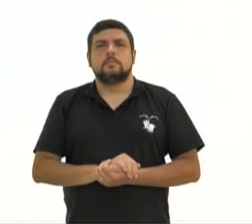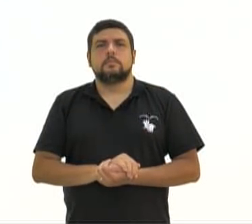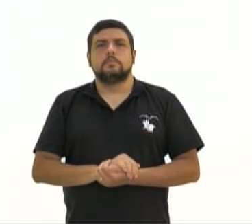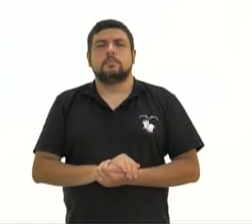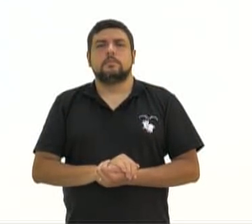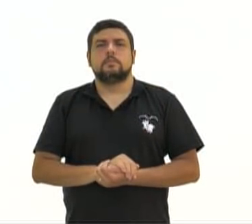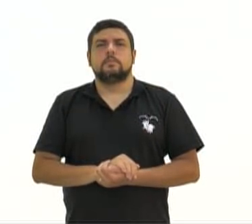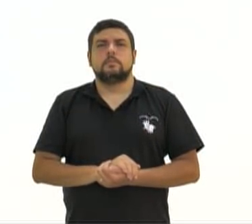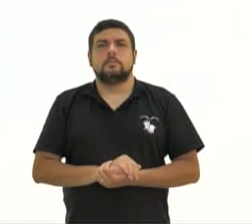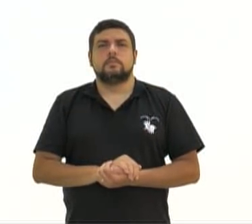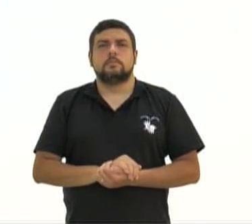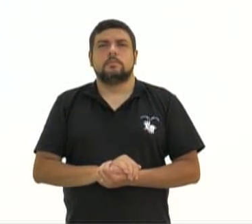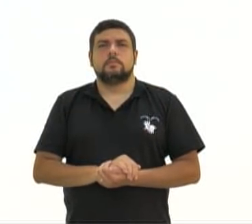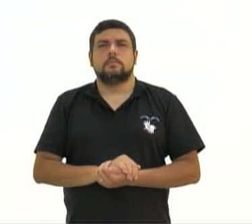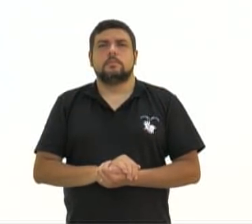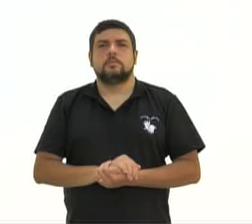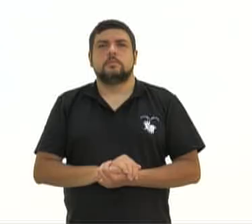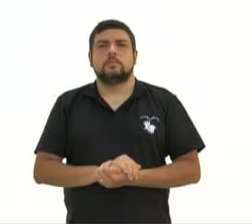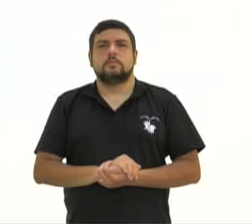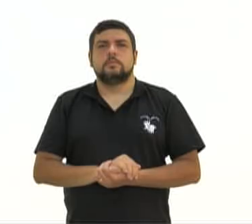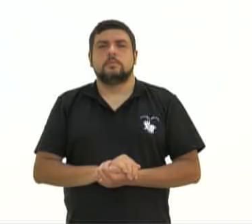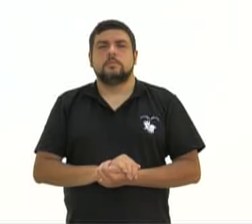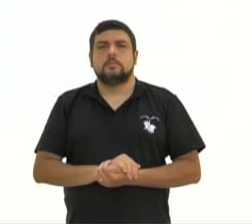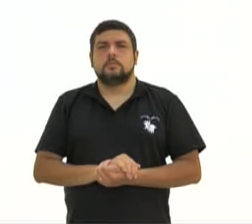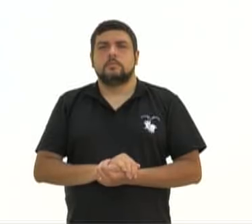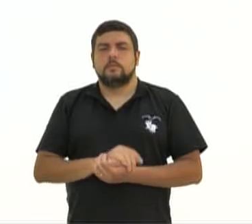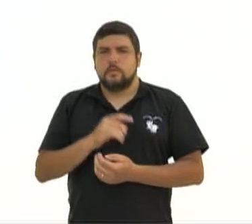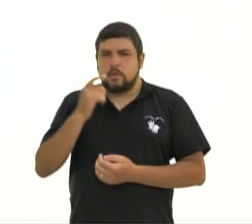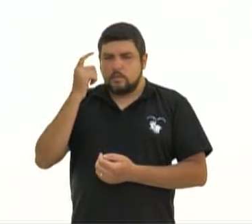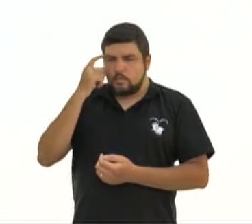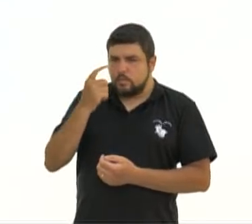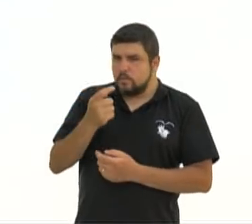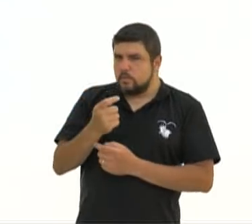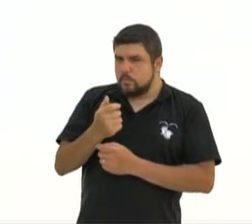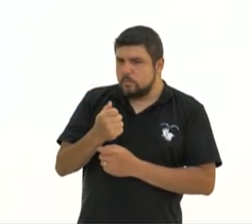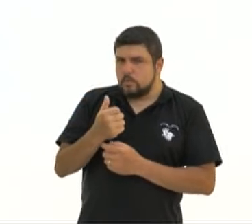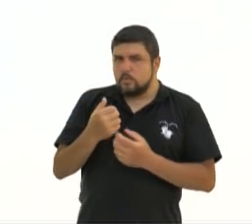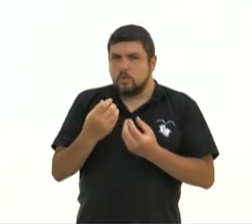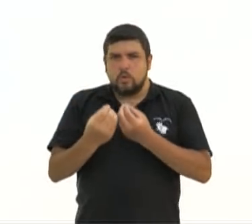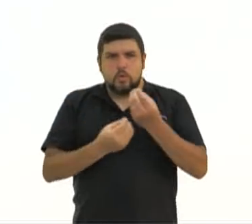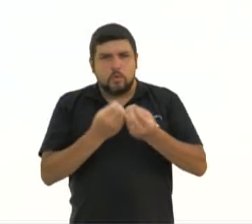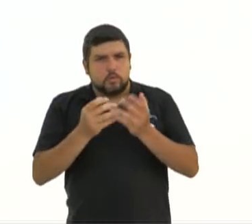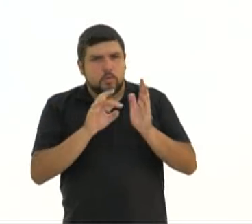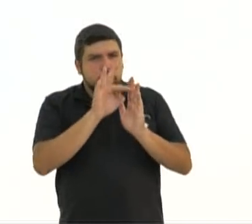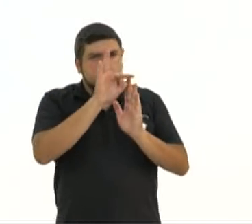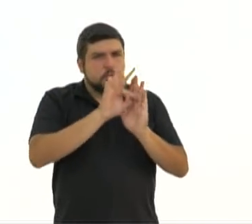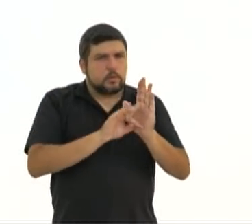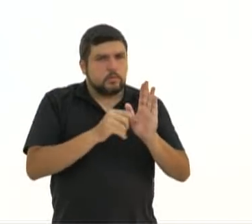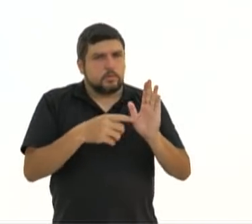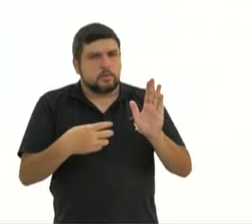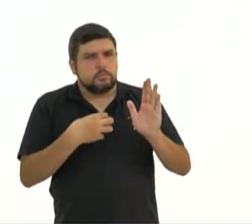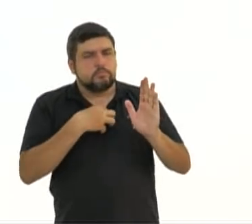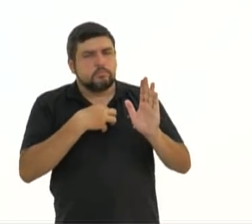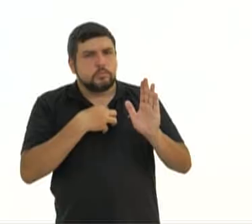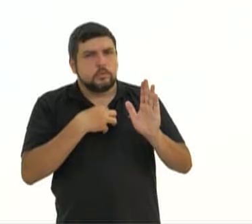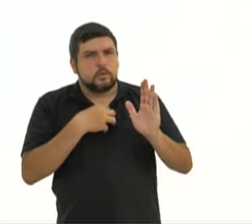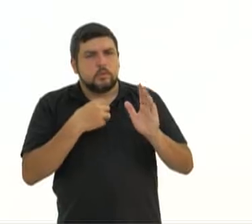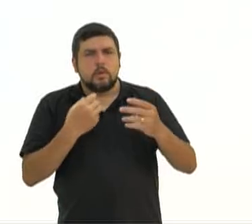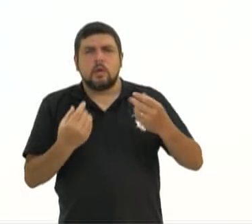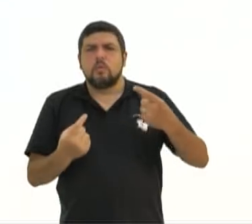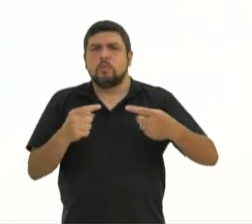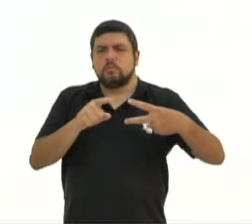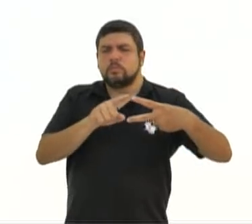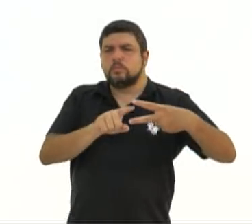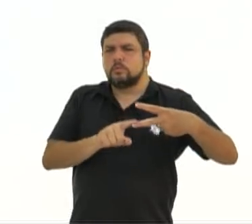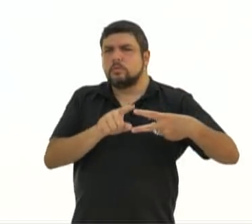a biography? Pensa lá, veja como está a estrutura do texto e diga qual dos dois